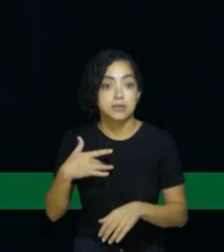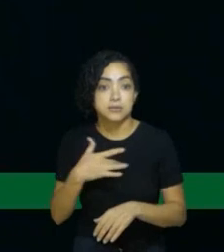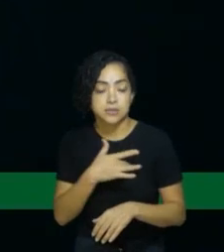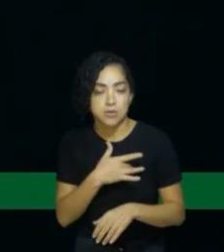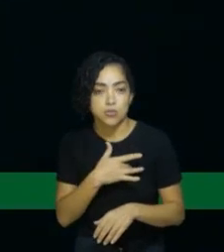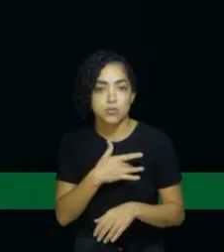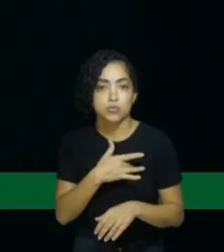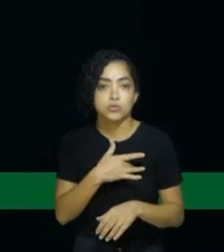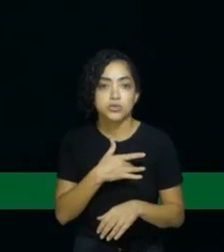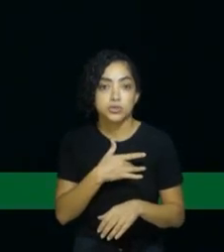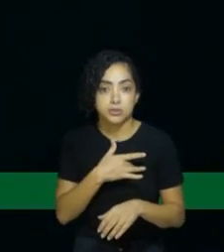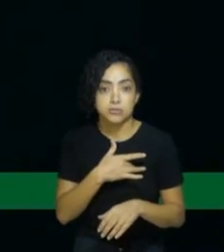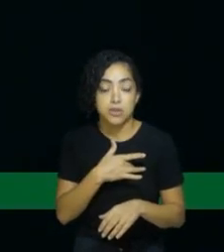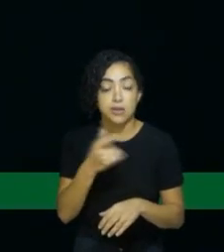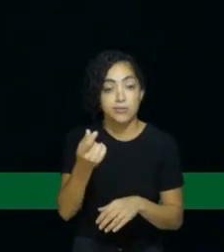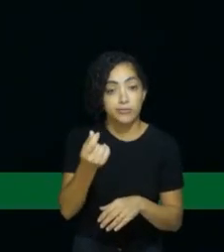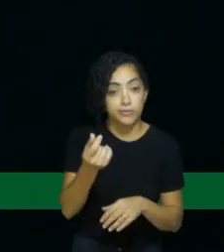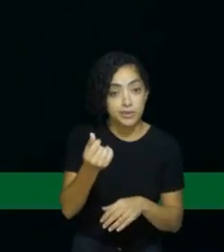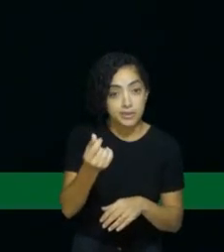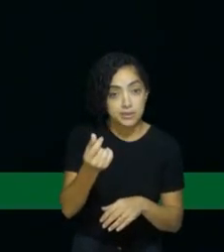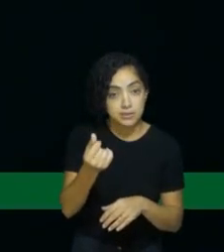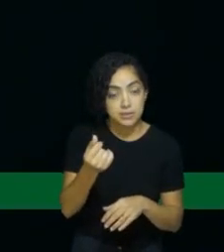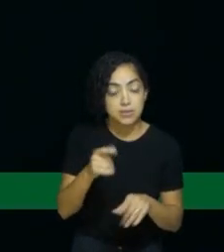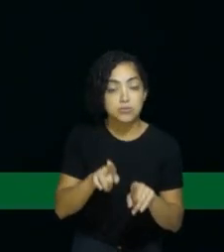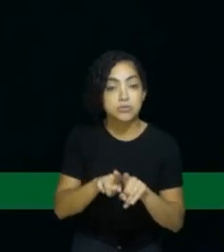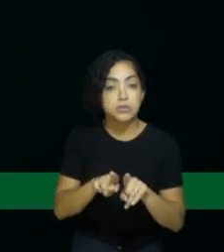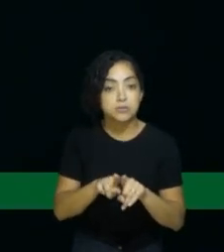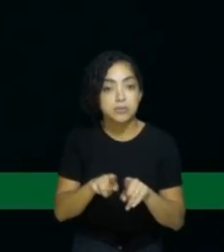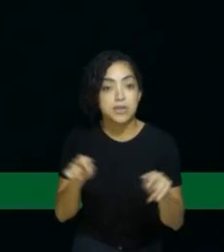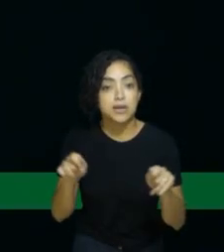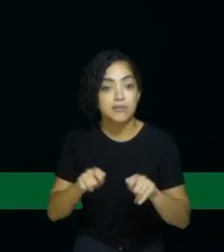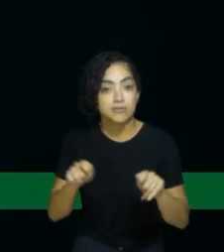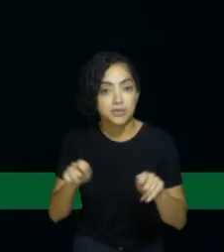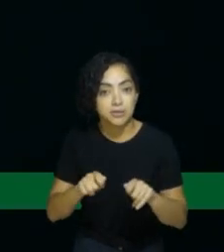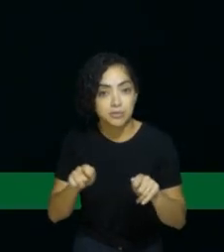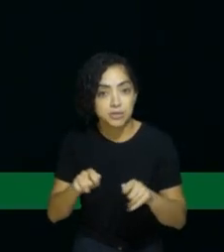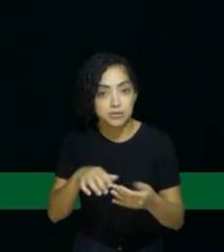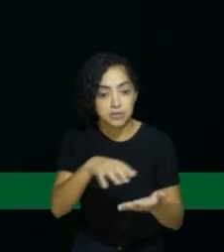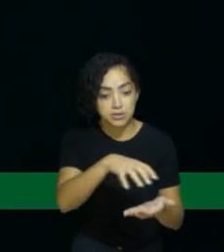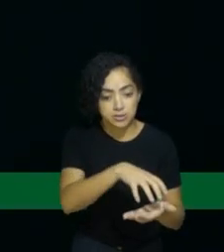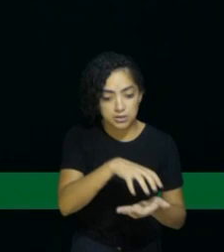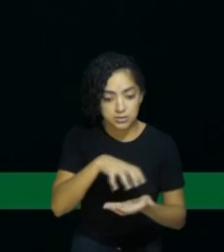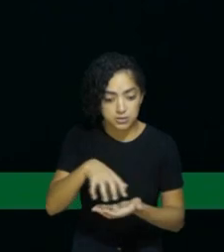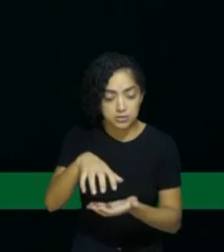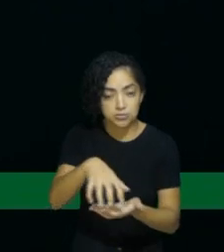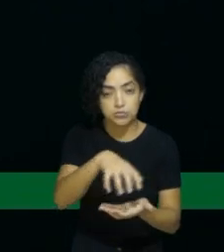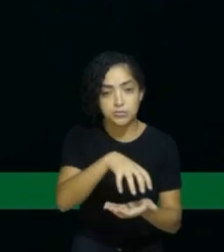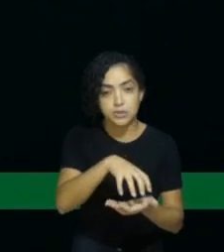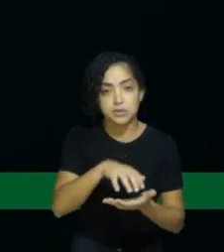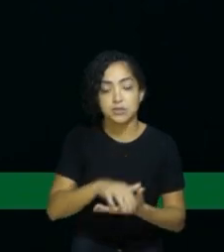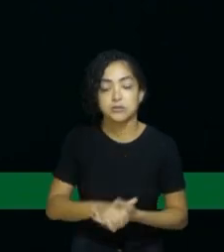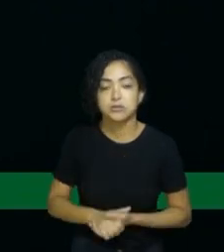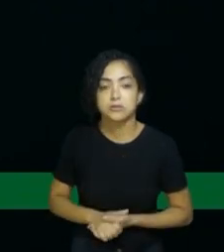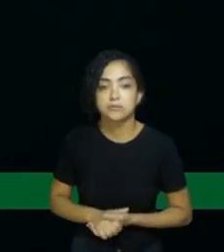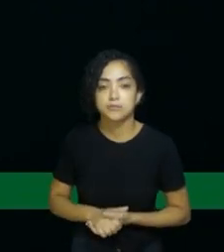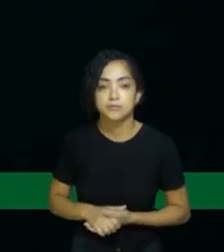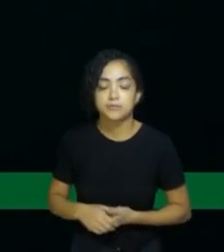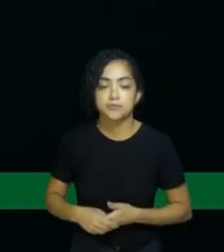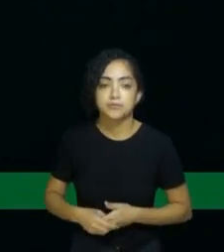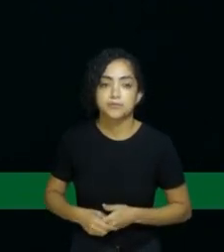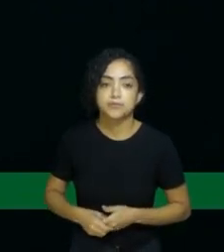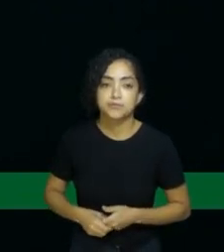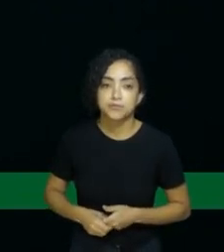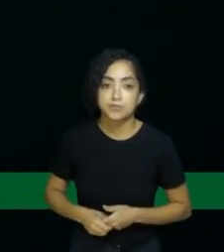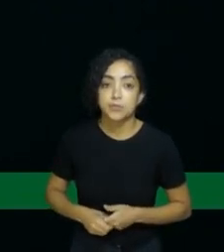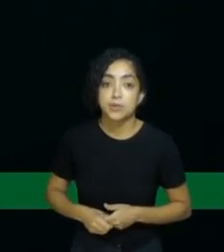a via a saúde financeira e a viabilidade das unidades aqui do nosso Estado